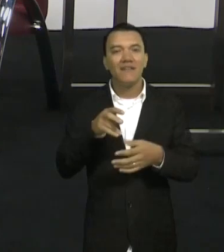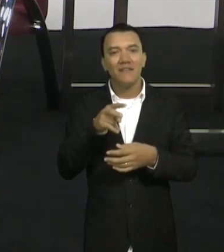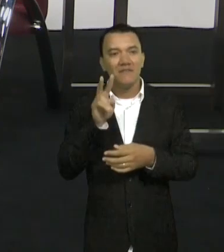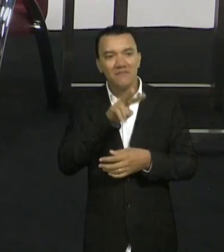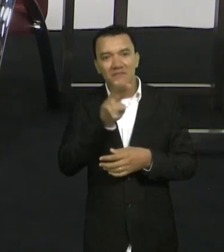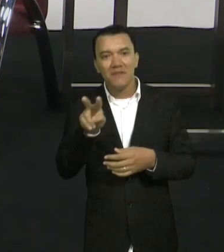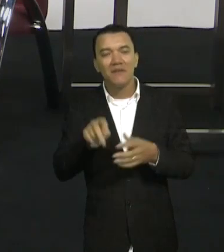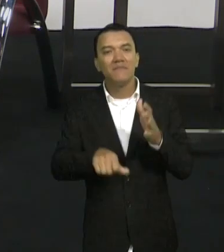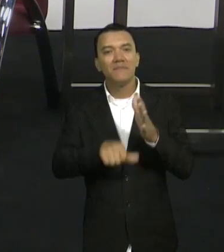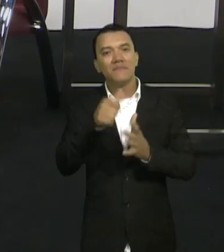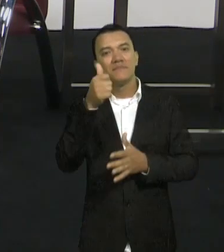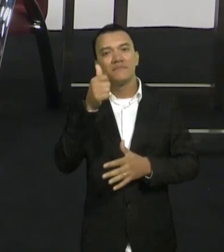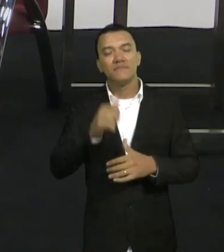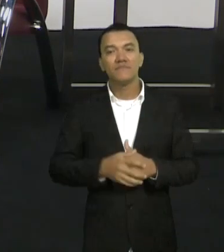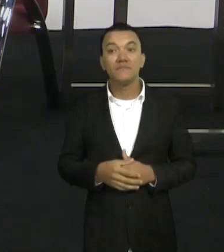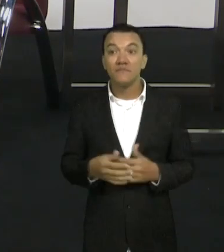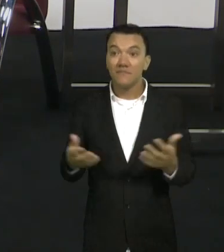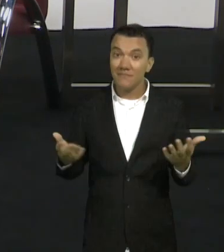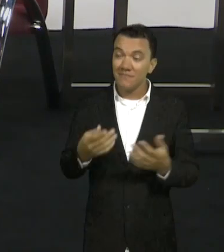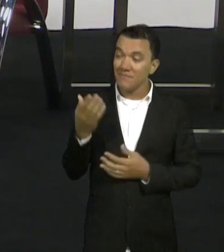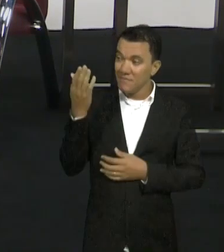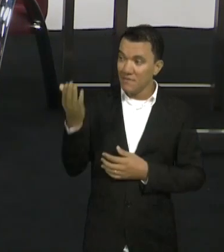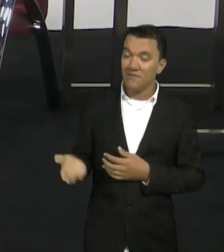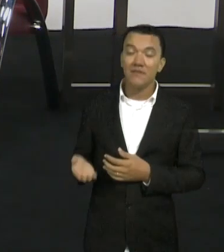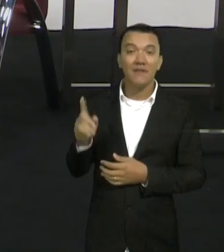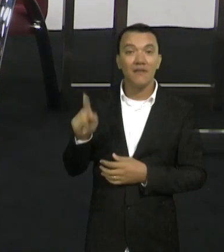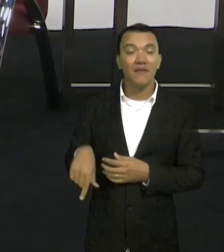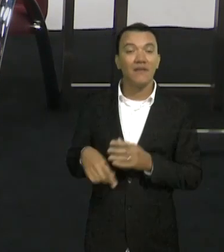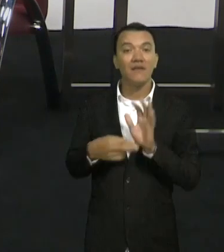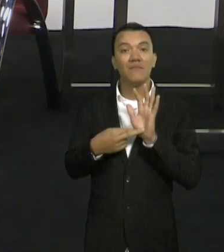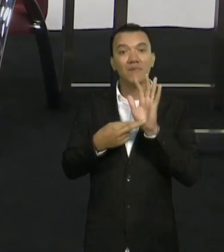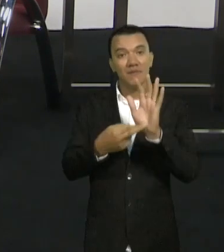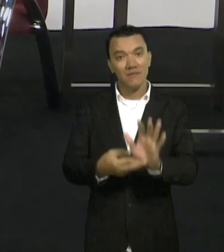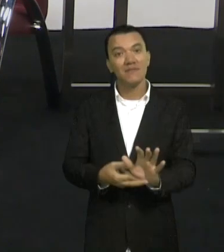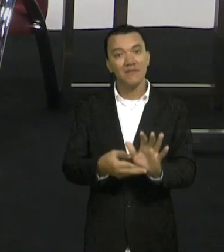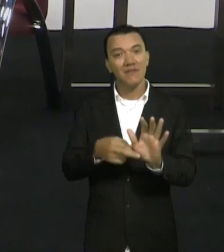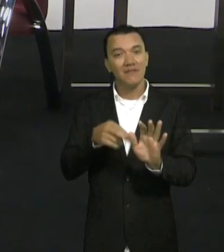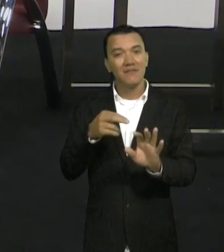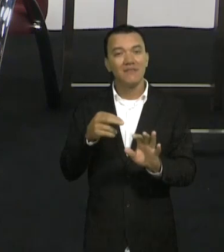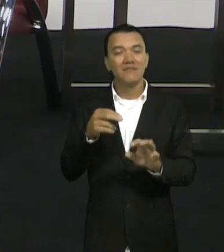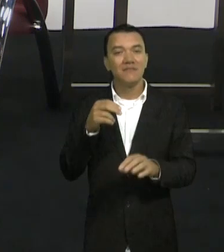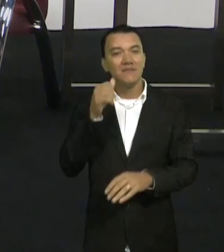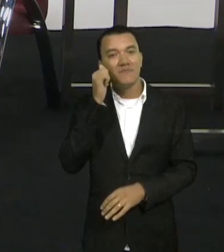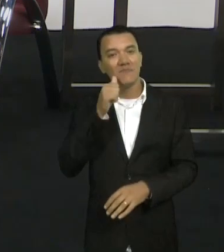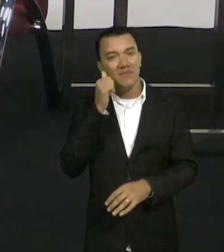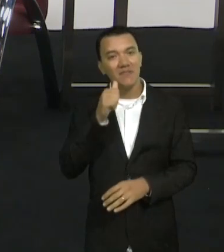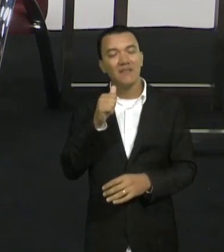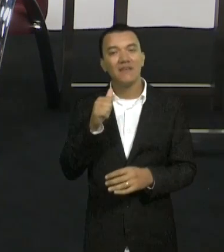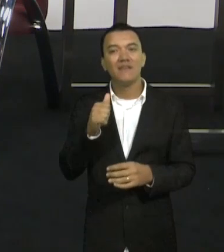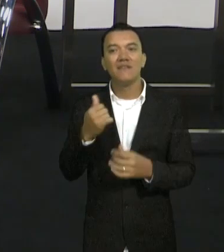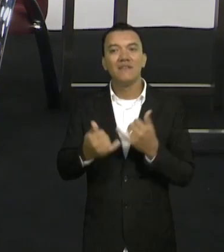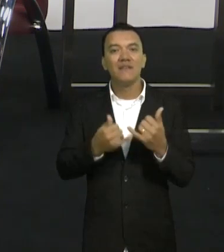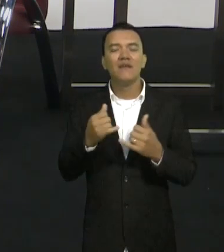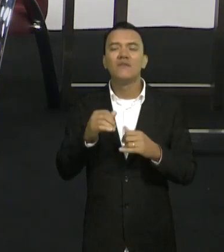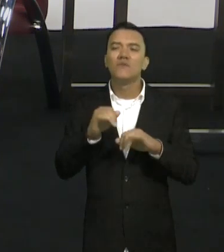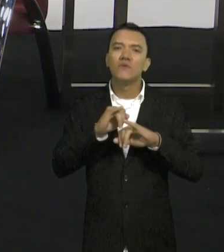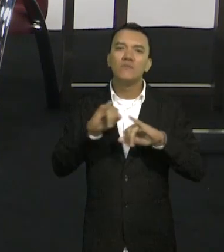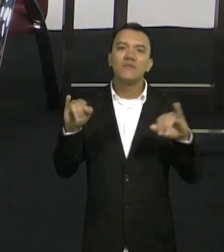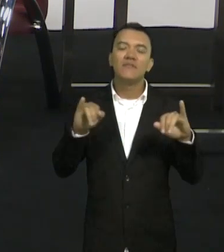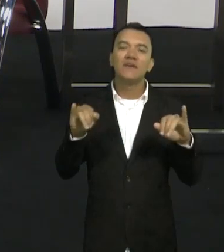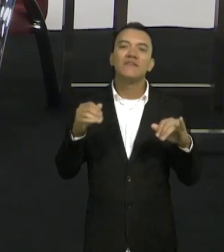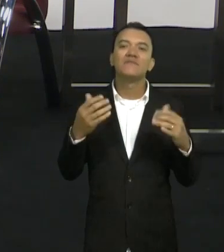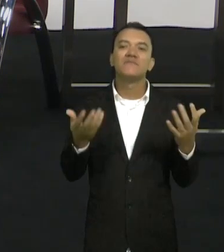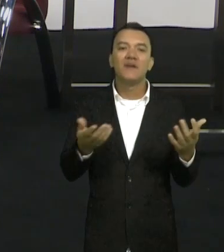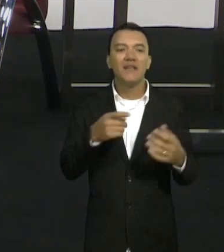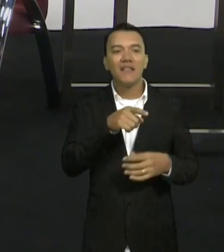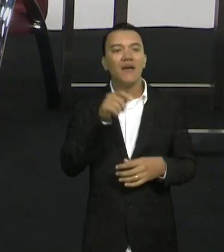E agora, você como uma representante também, grande representante feminina que está à frente dessa brincadeira, qual que é a tua mensagem, Carla, para